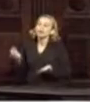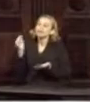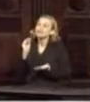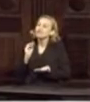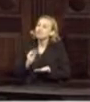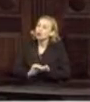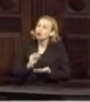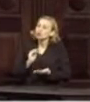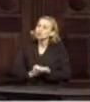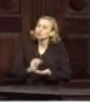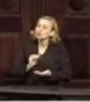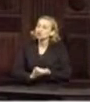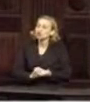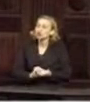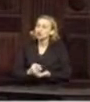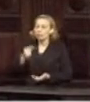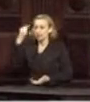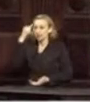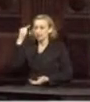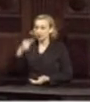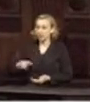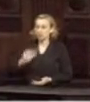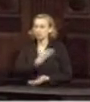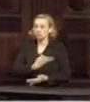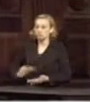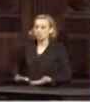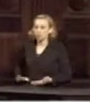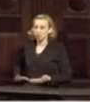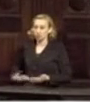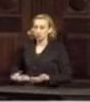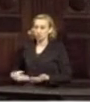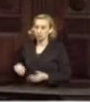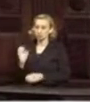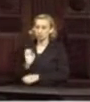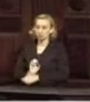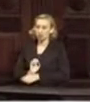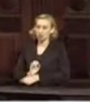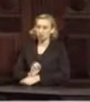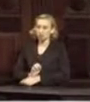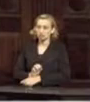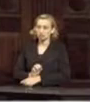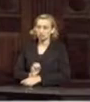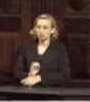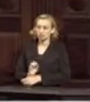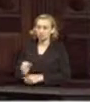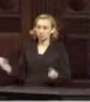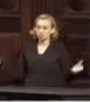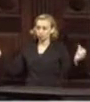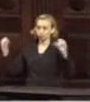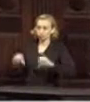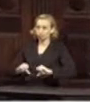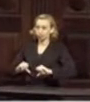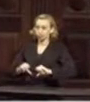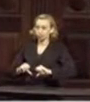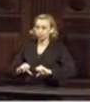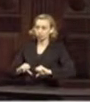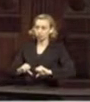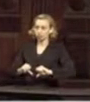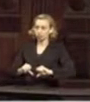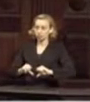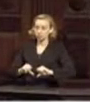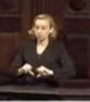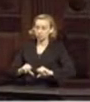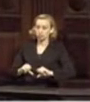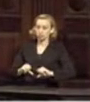de autoridade do governo do Estado leva ao que o Rio de Janeiro seja chutado a cada esquina